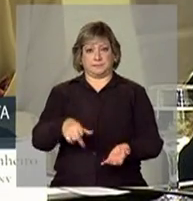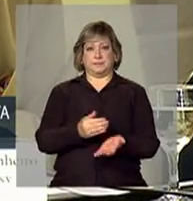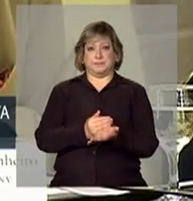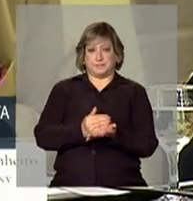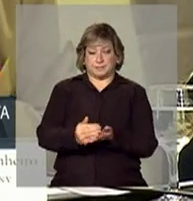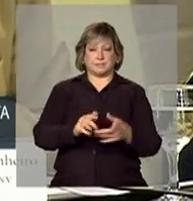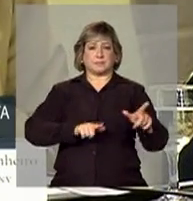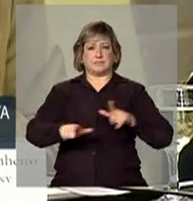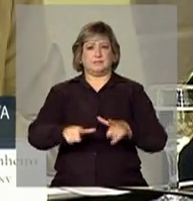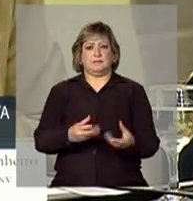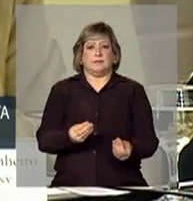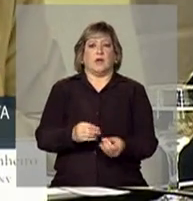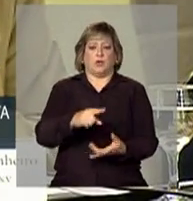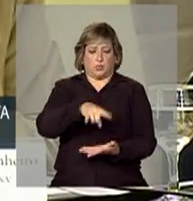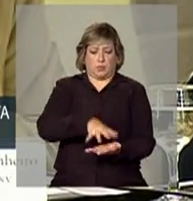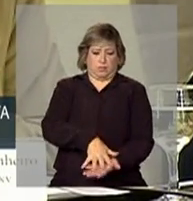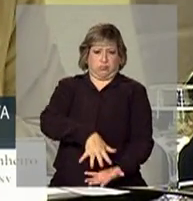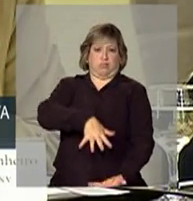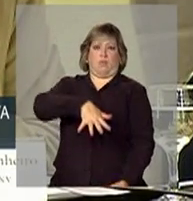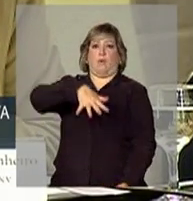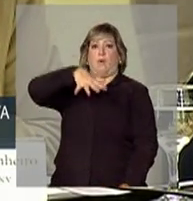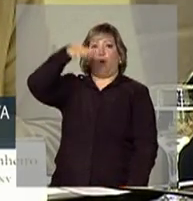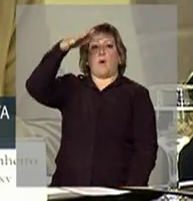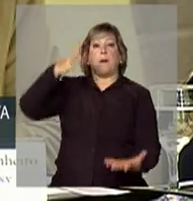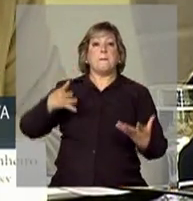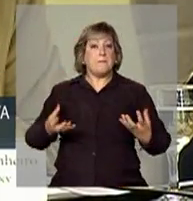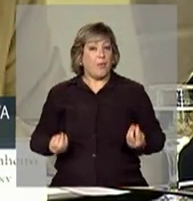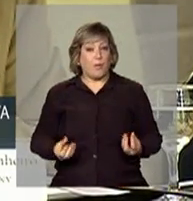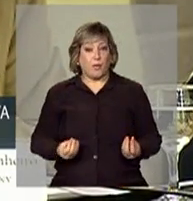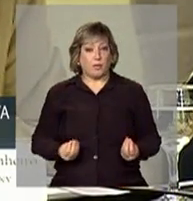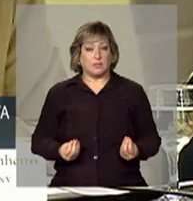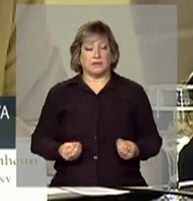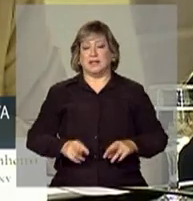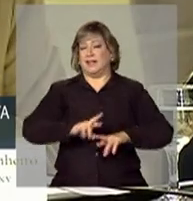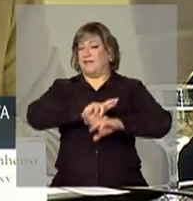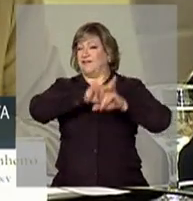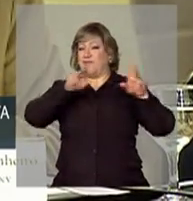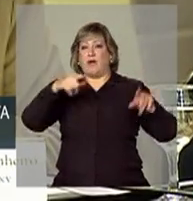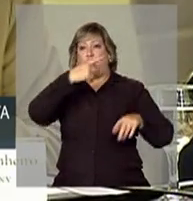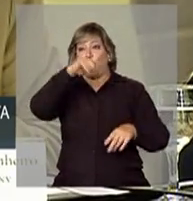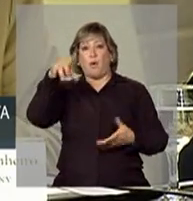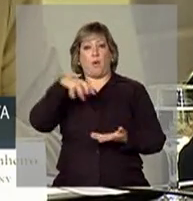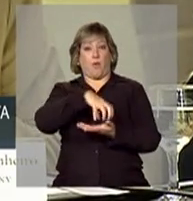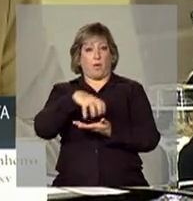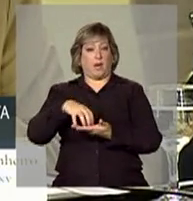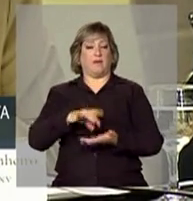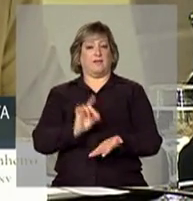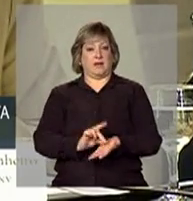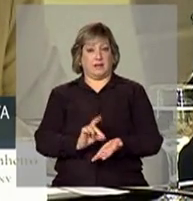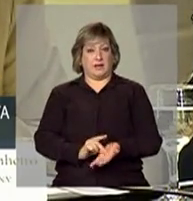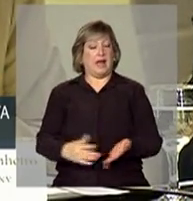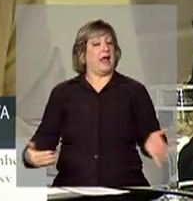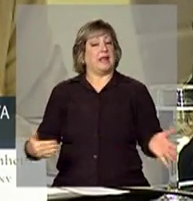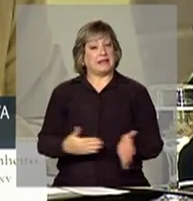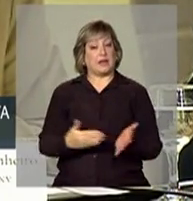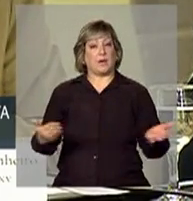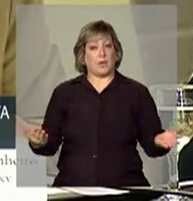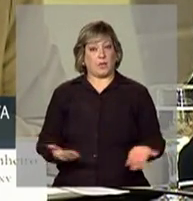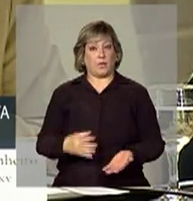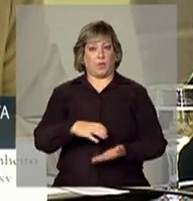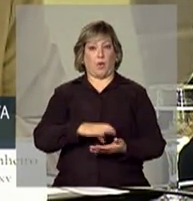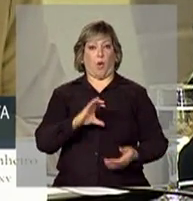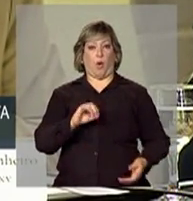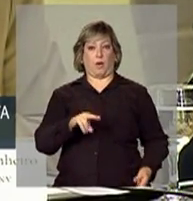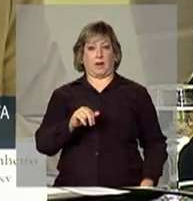com milhões de documentos, ao contrário de várias outras comissões da verdade. Até hoje, a Comissão da Verdade, a CONADEP,